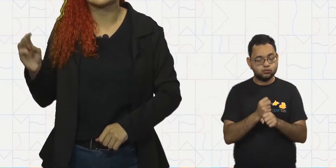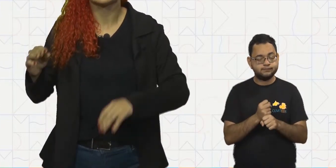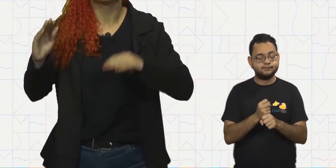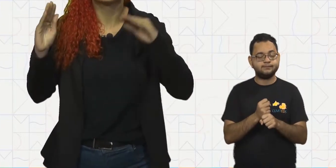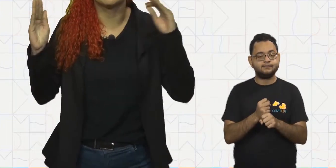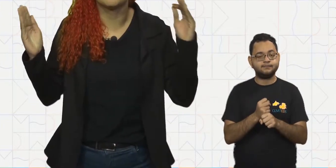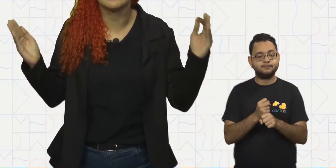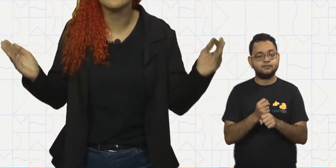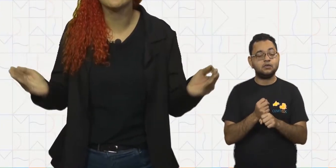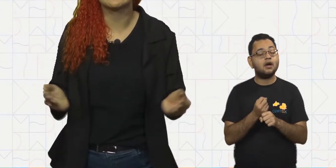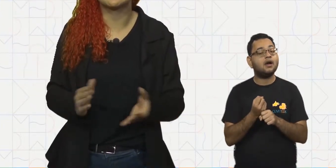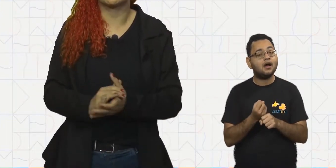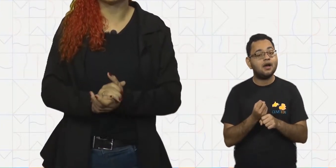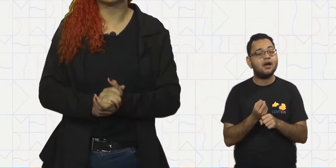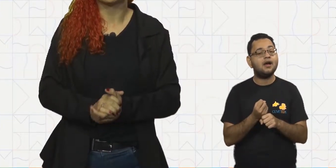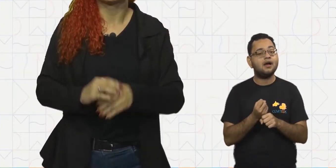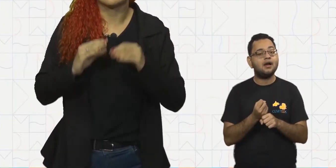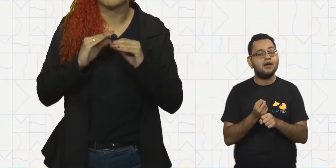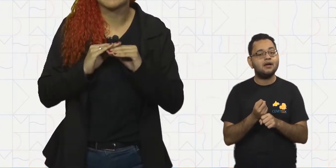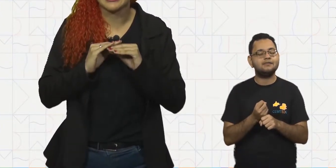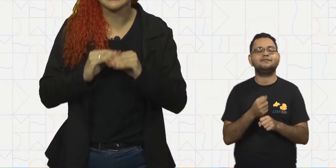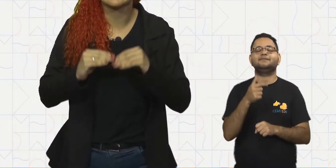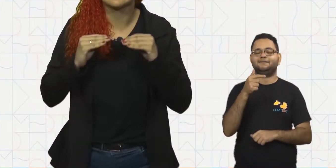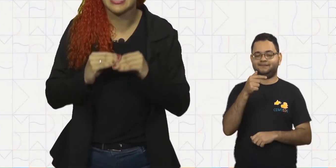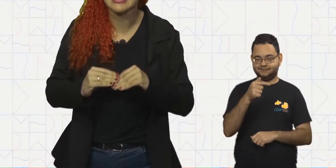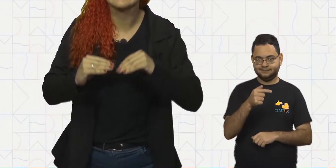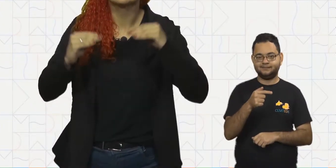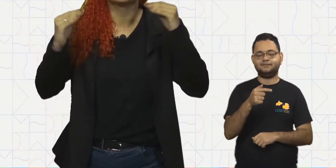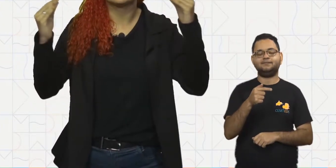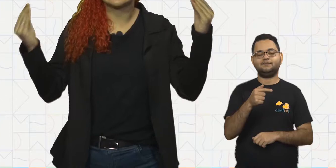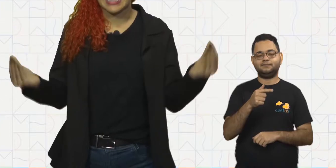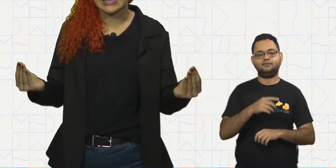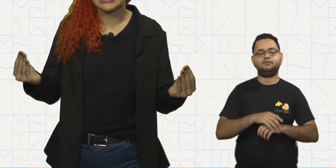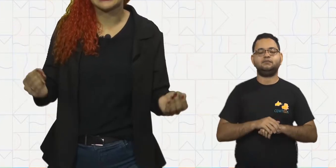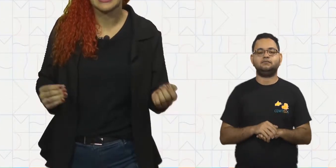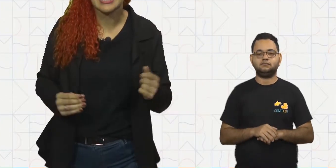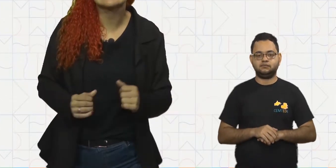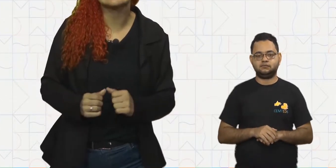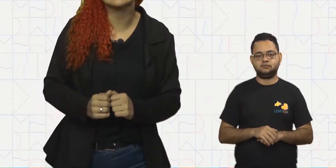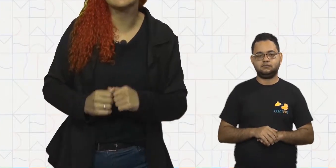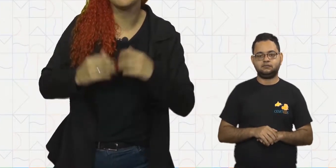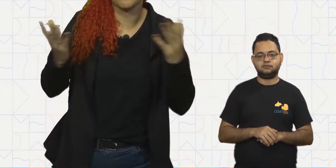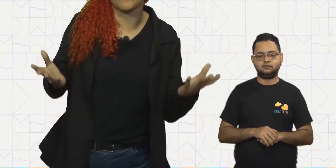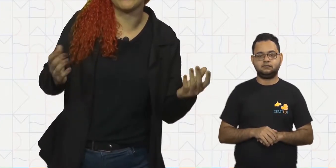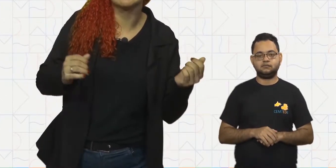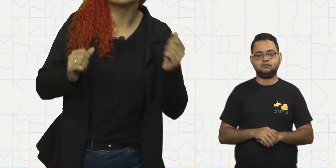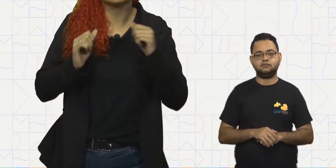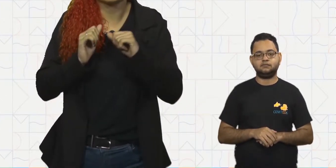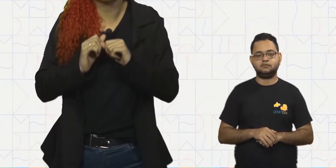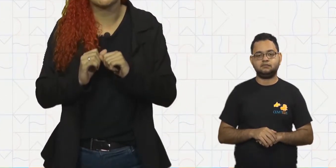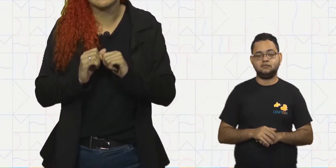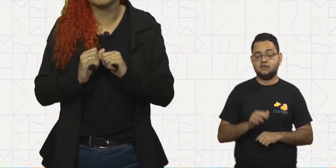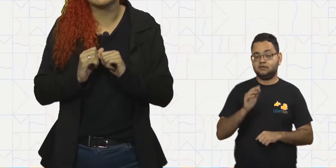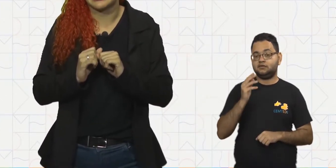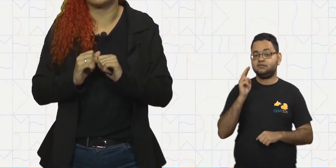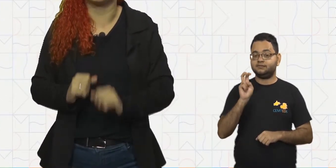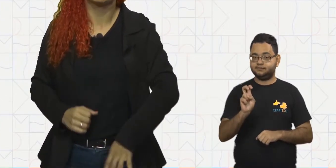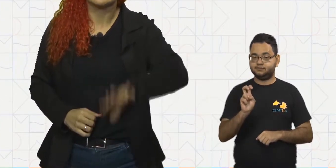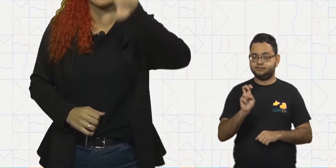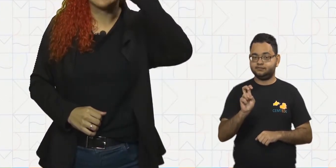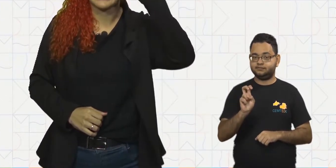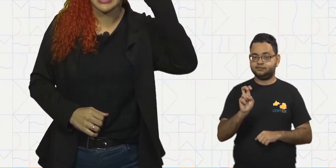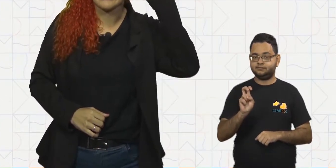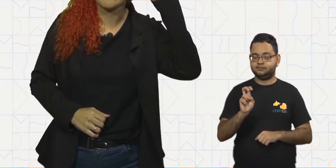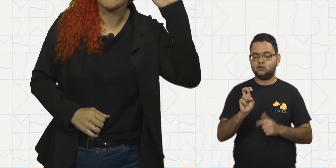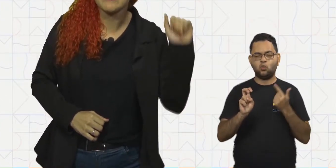cai três somando os dois dá o que dá 7 assim como se eu jogar